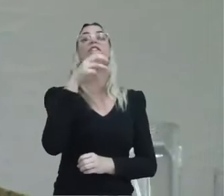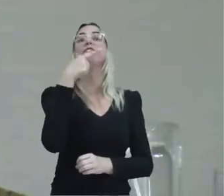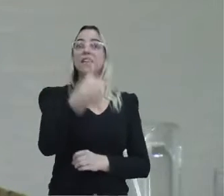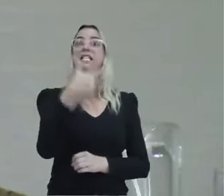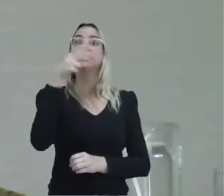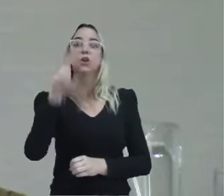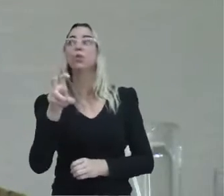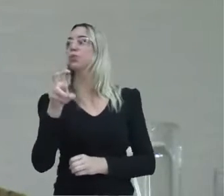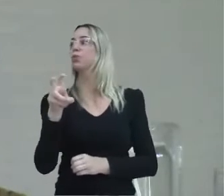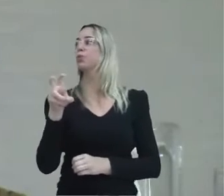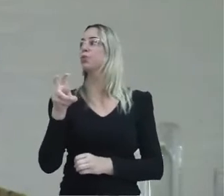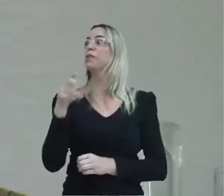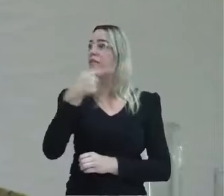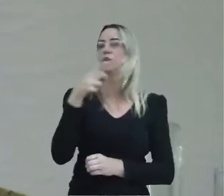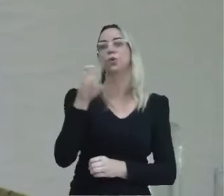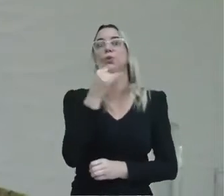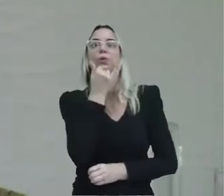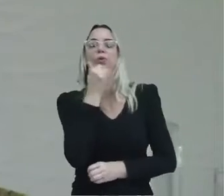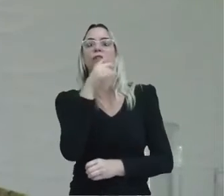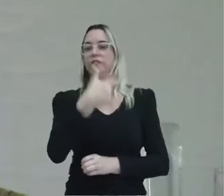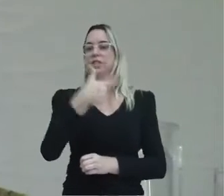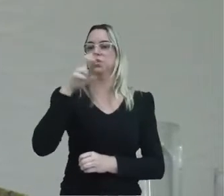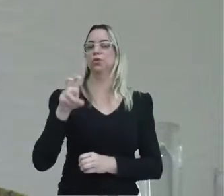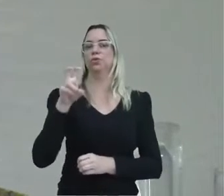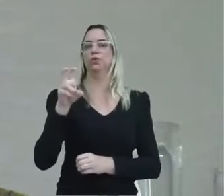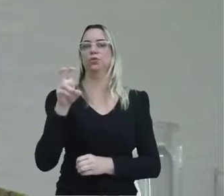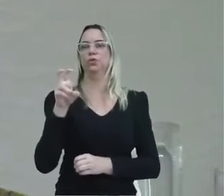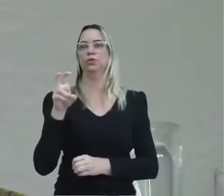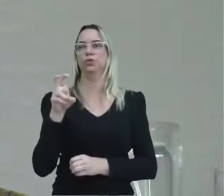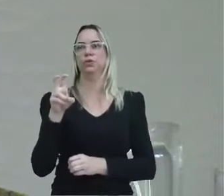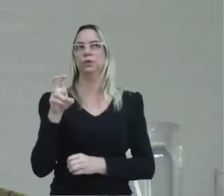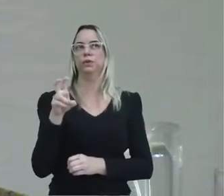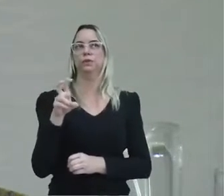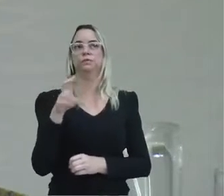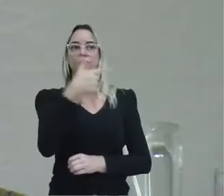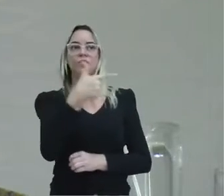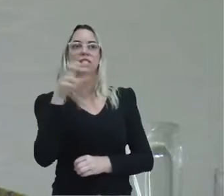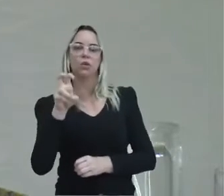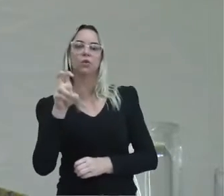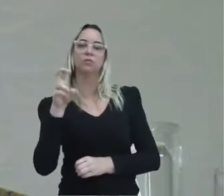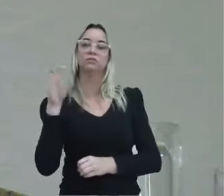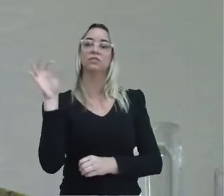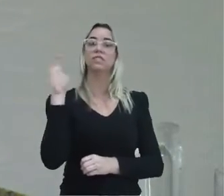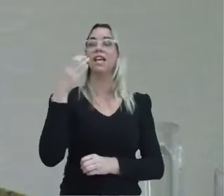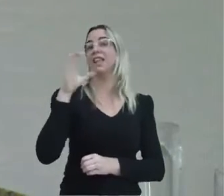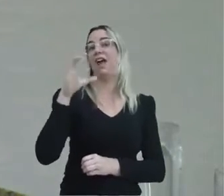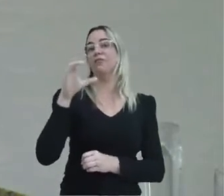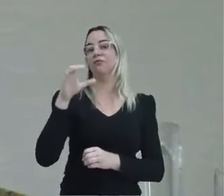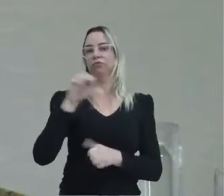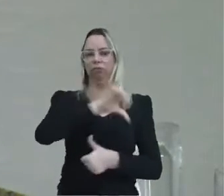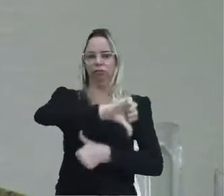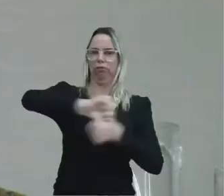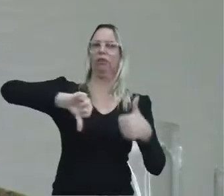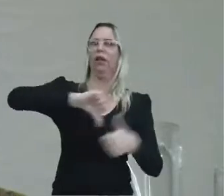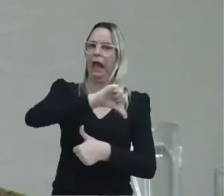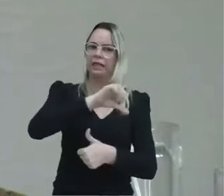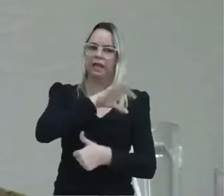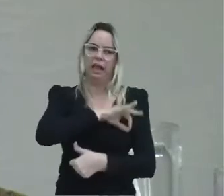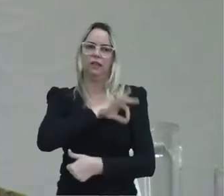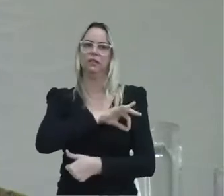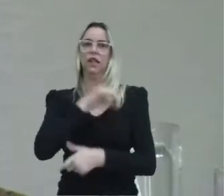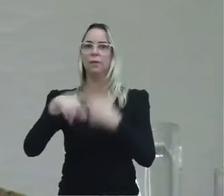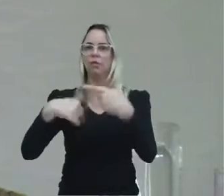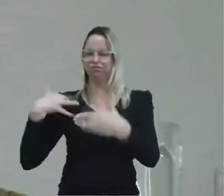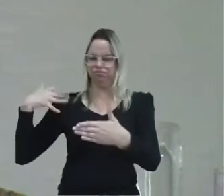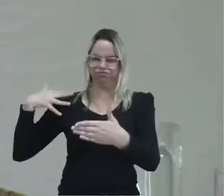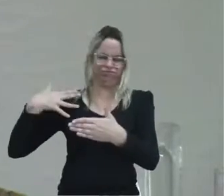de trabalho. 25! 25 centavos de reajuste depois de um